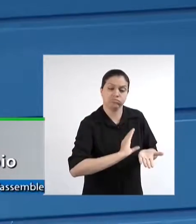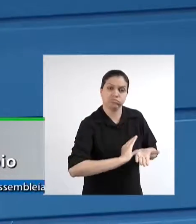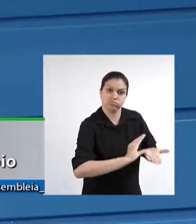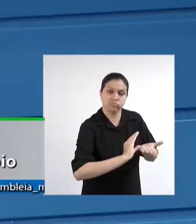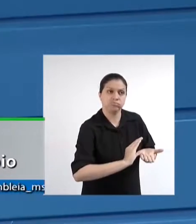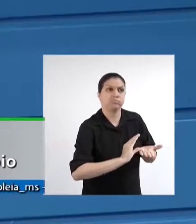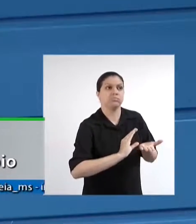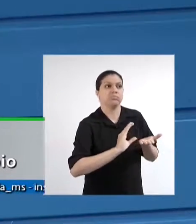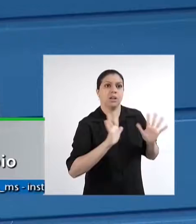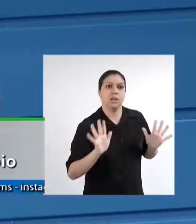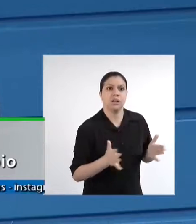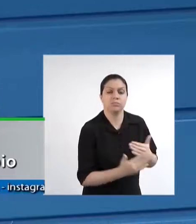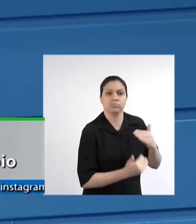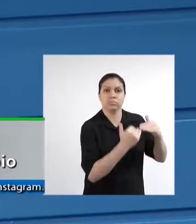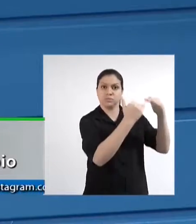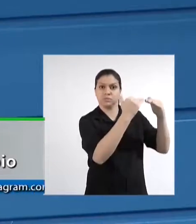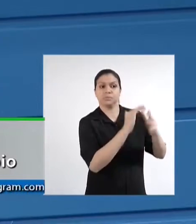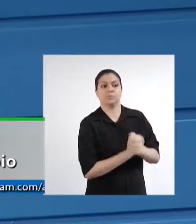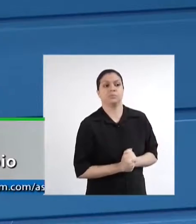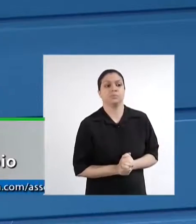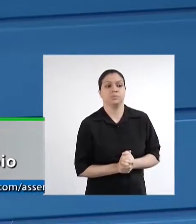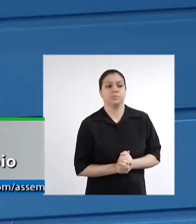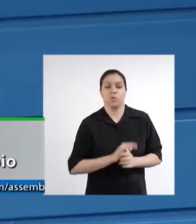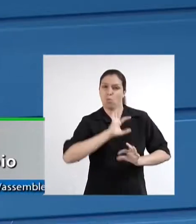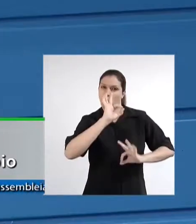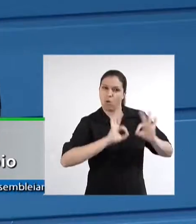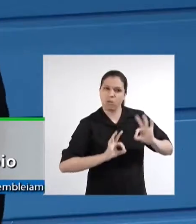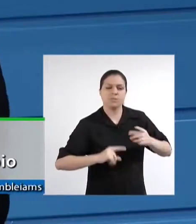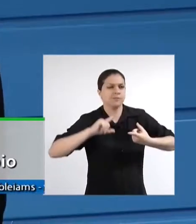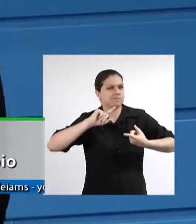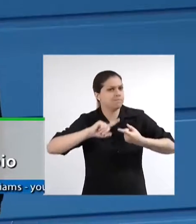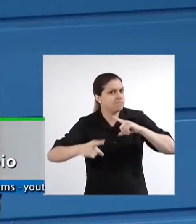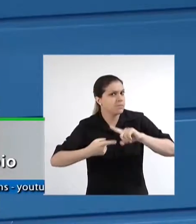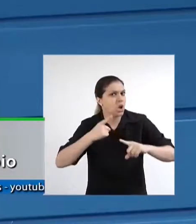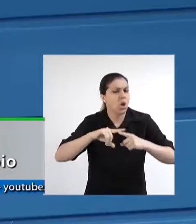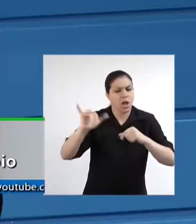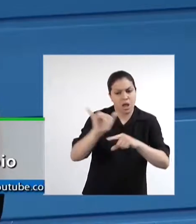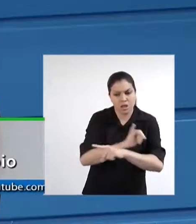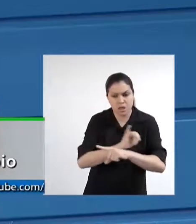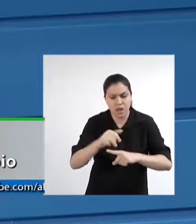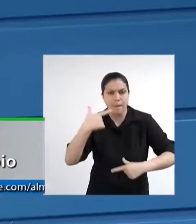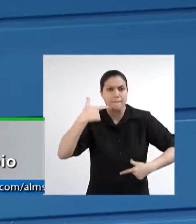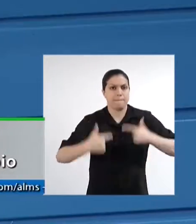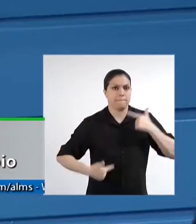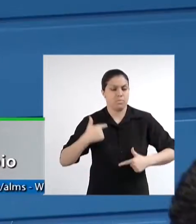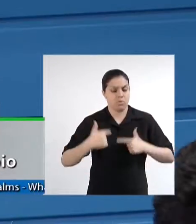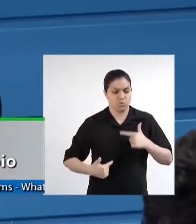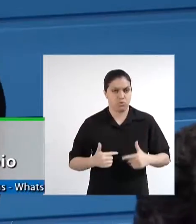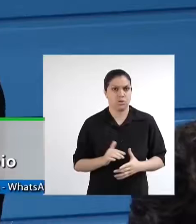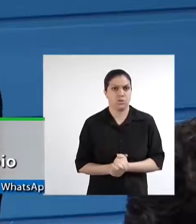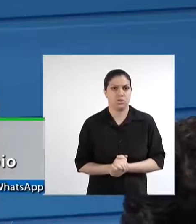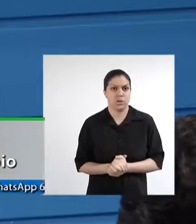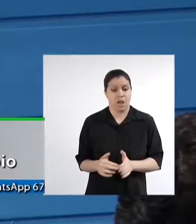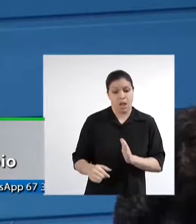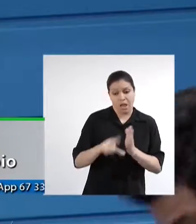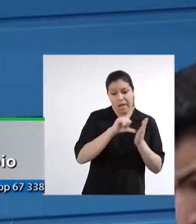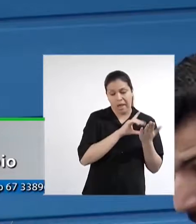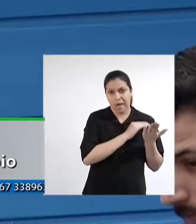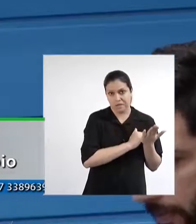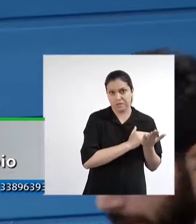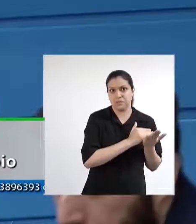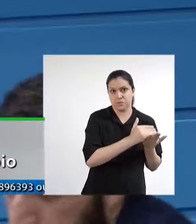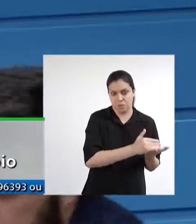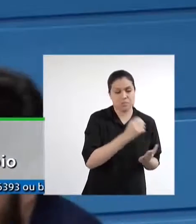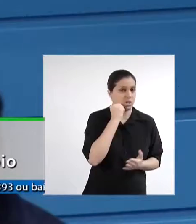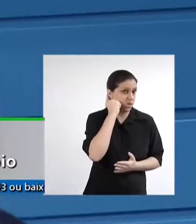crescimento, fez a construção política que já tinha se iniciado com o